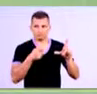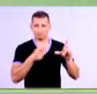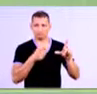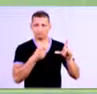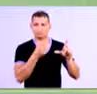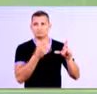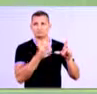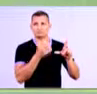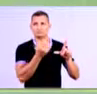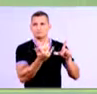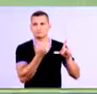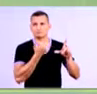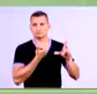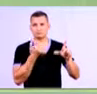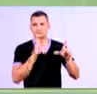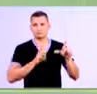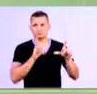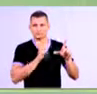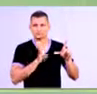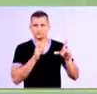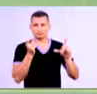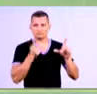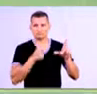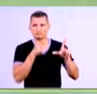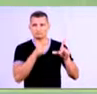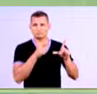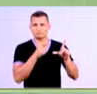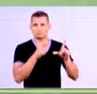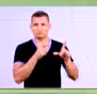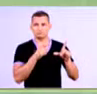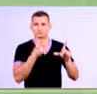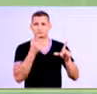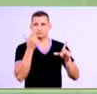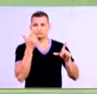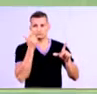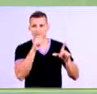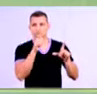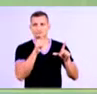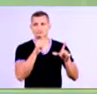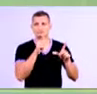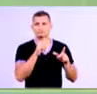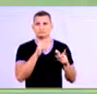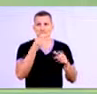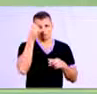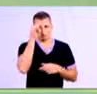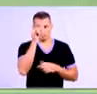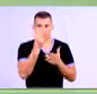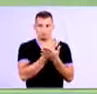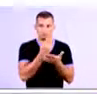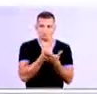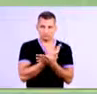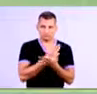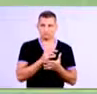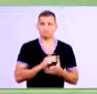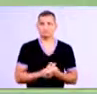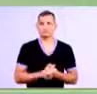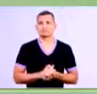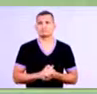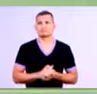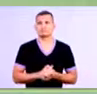usuário a possibilidade dele se desfazer de erros, aquele caso lá do Ctrl+Z que tem na maioria dos softwares hoje em